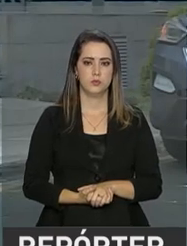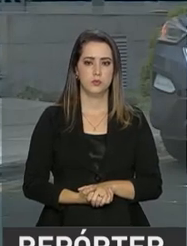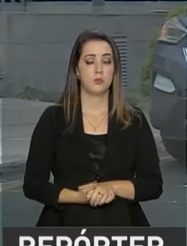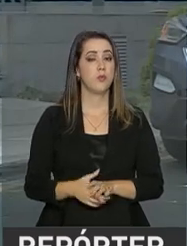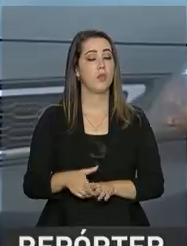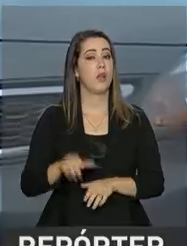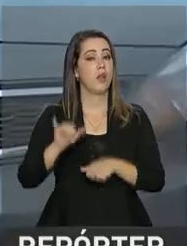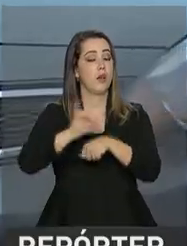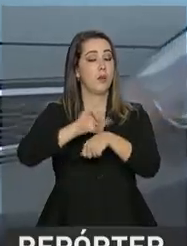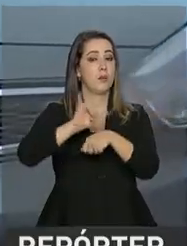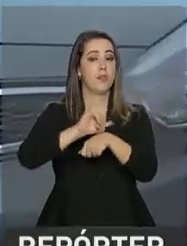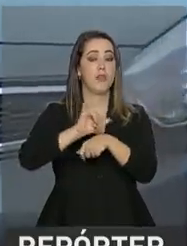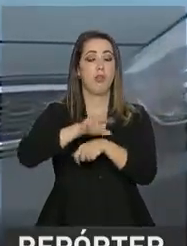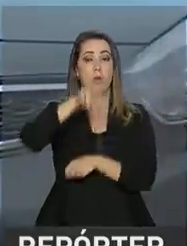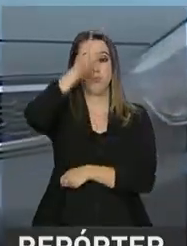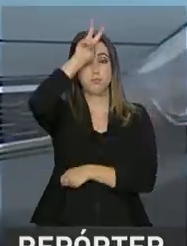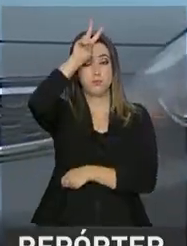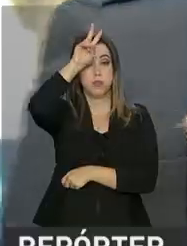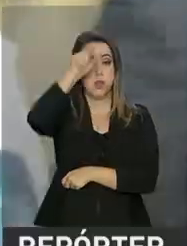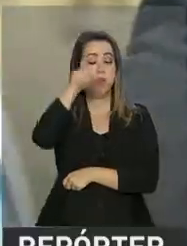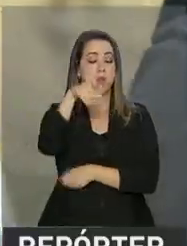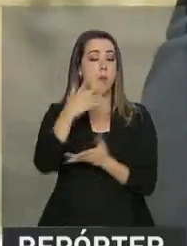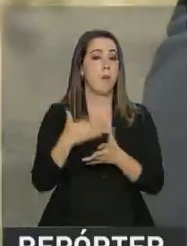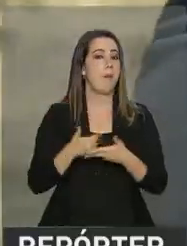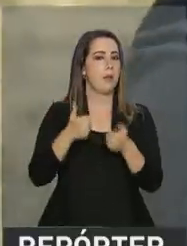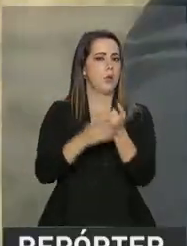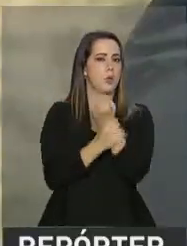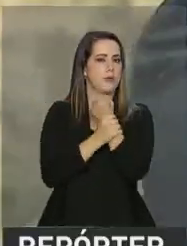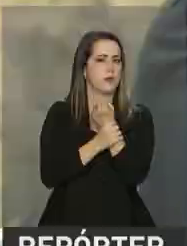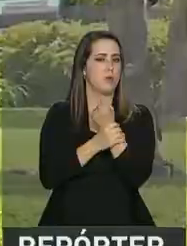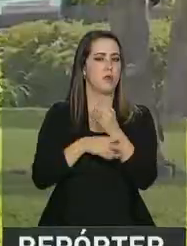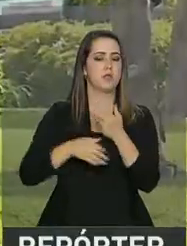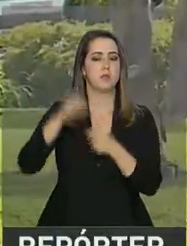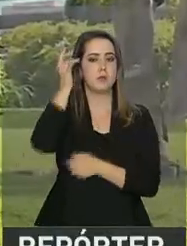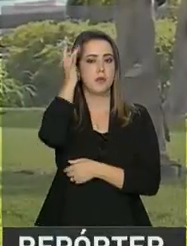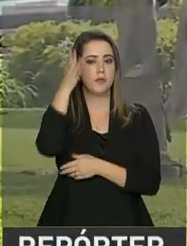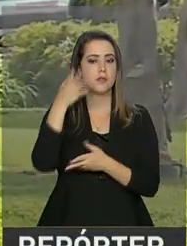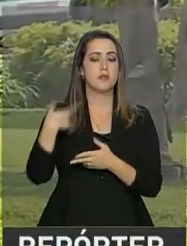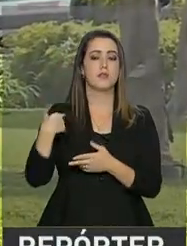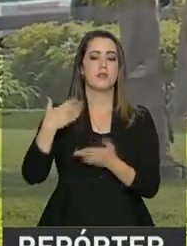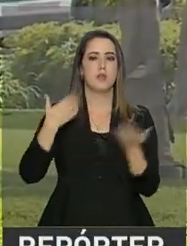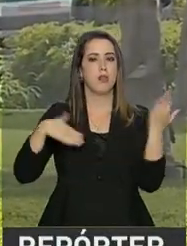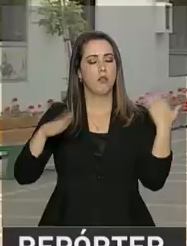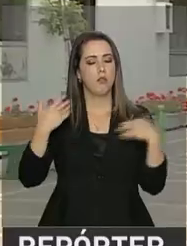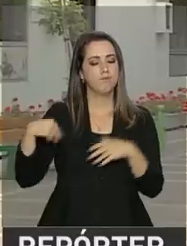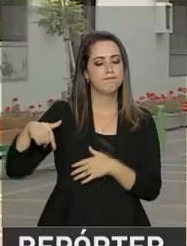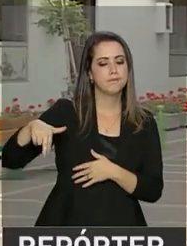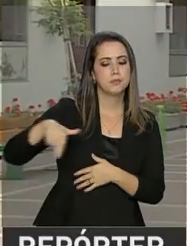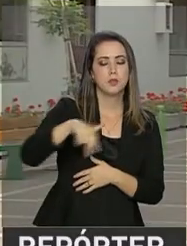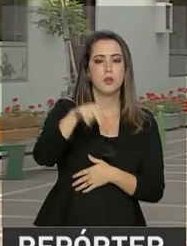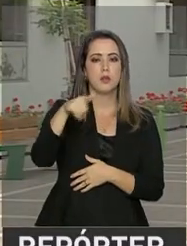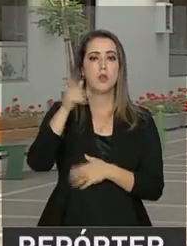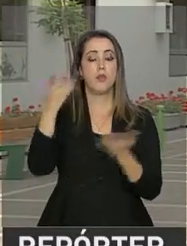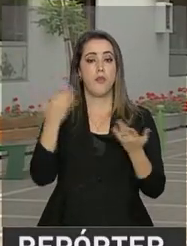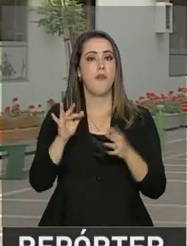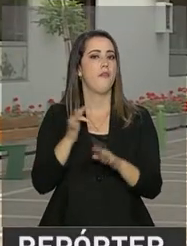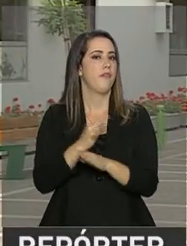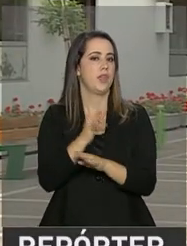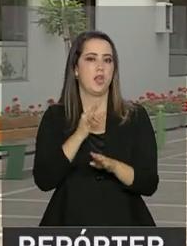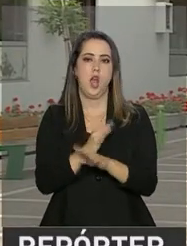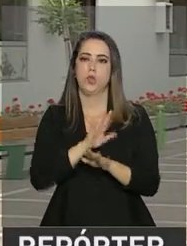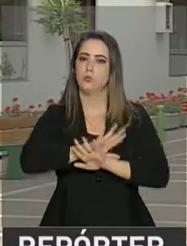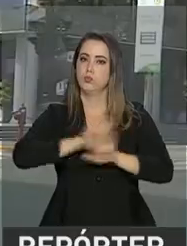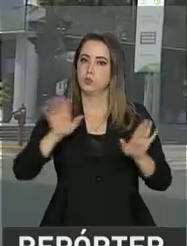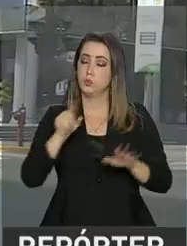Em Lima, a segurança foi reforçada e, para facilitar os deslocamentos das autoridades, foi decretado feriado na